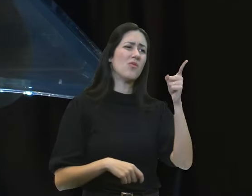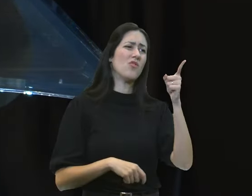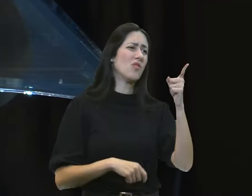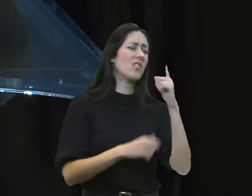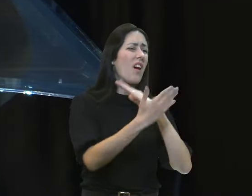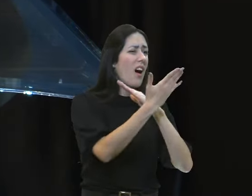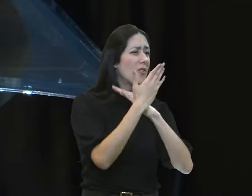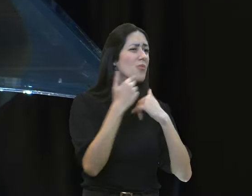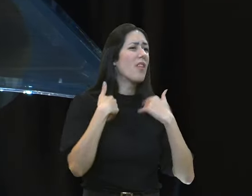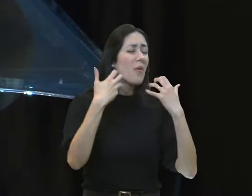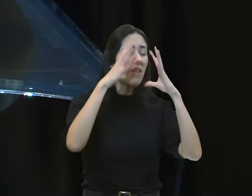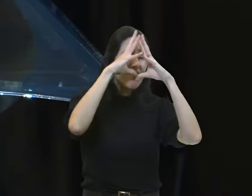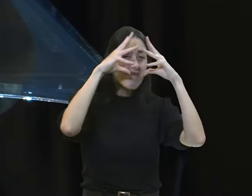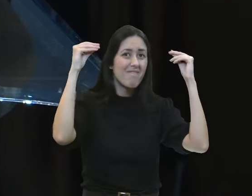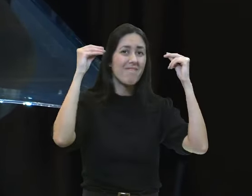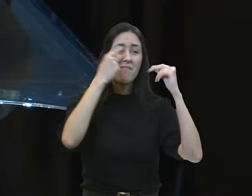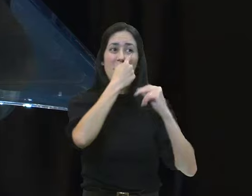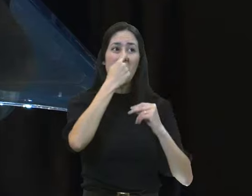ver.